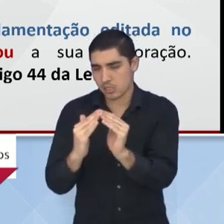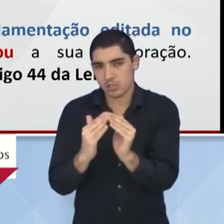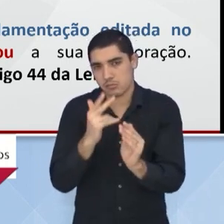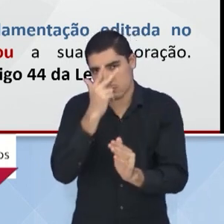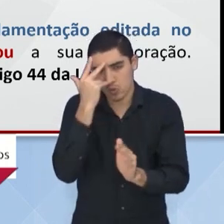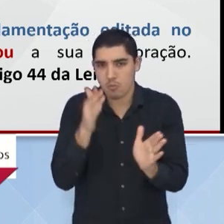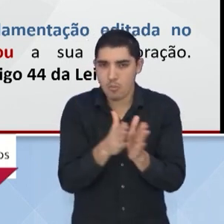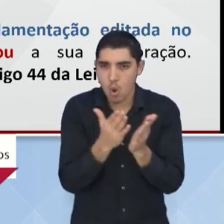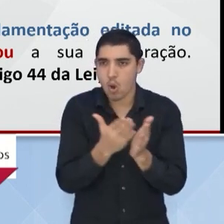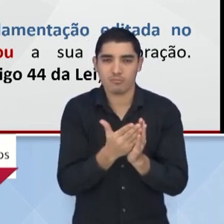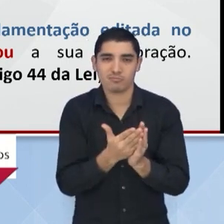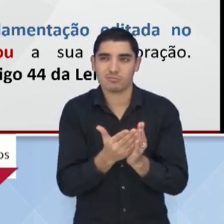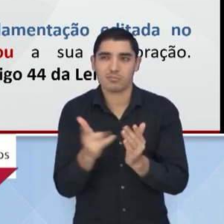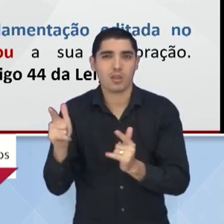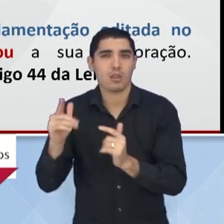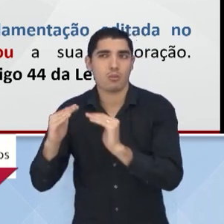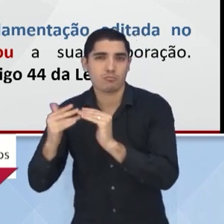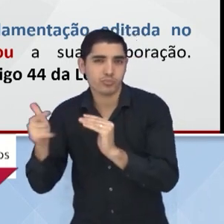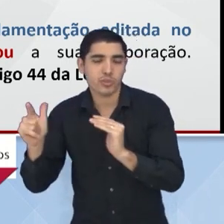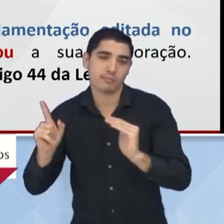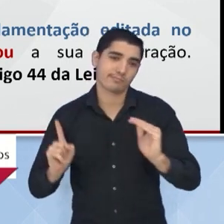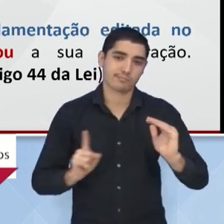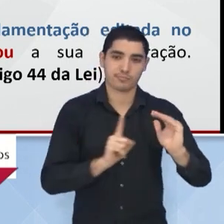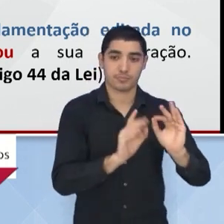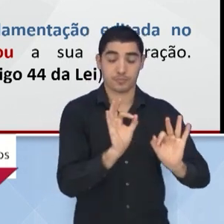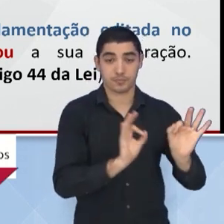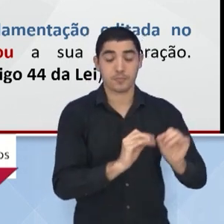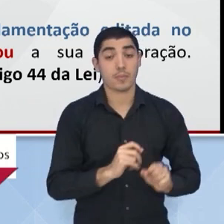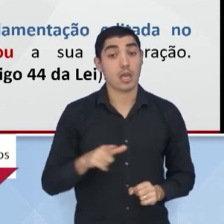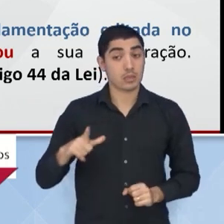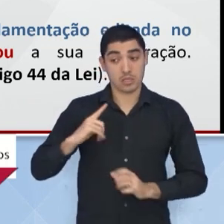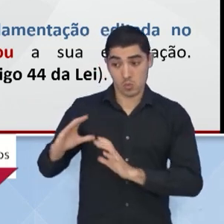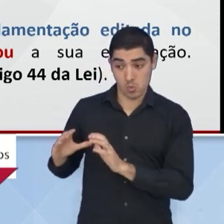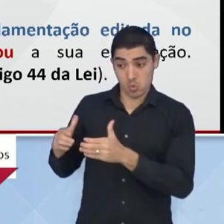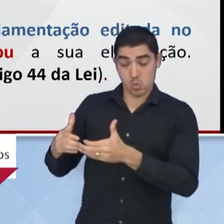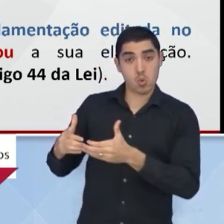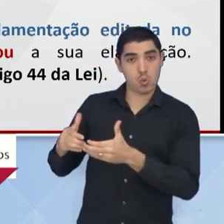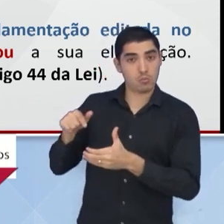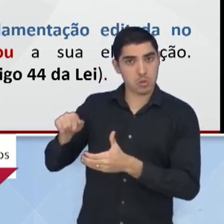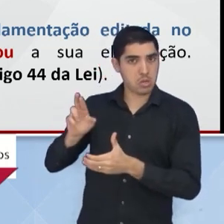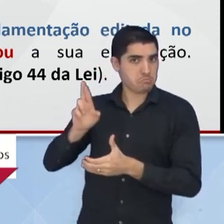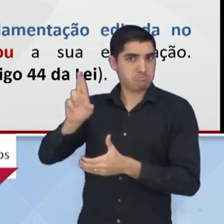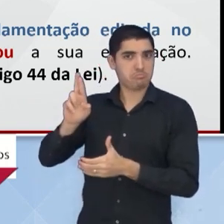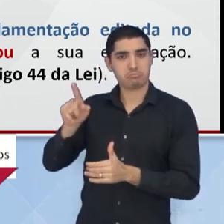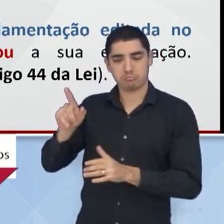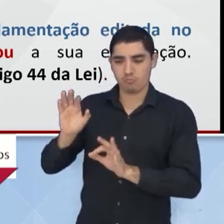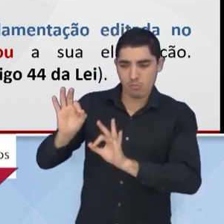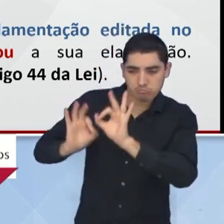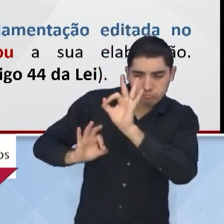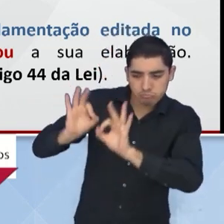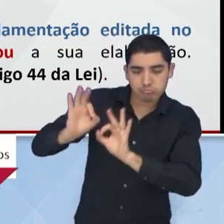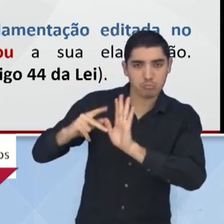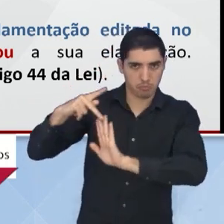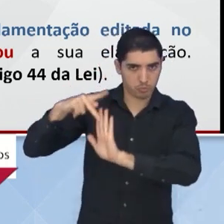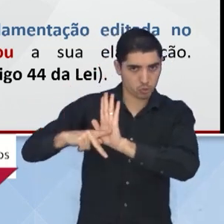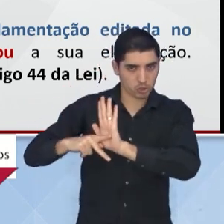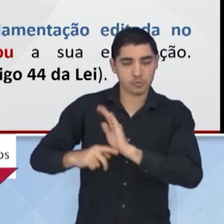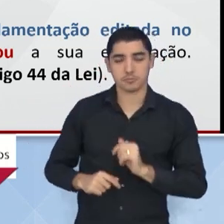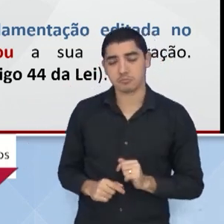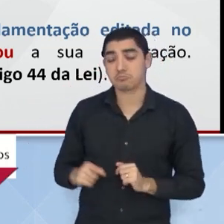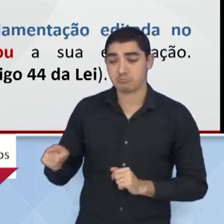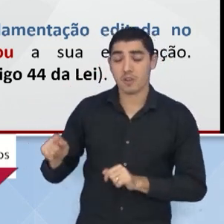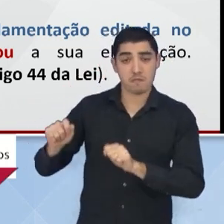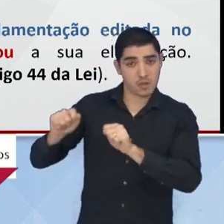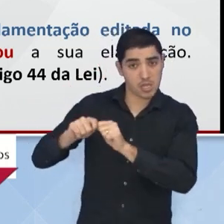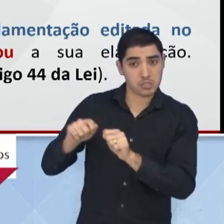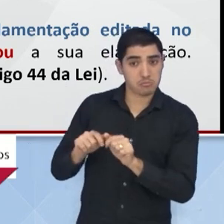e e qual e eles tinham um corpo técnico qualificado para fazer projetos esse tipo de projeto e eles faziam e executavam e esses